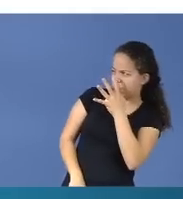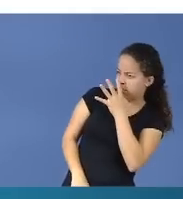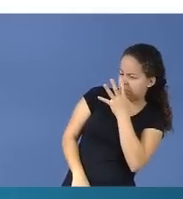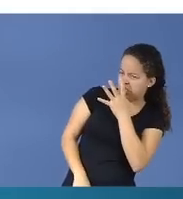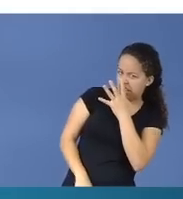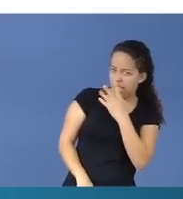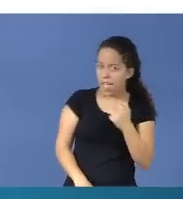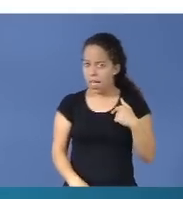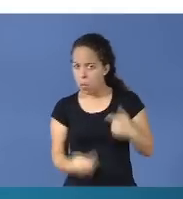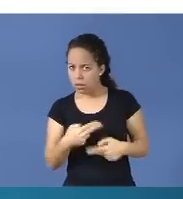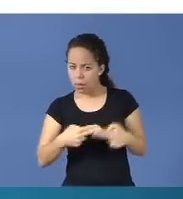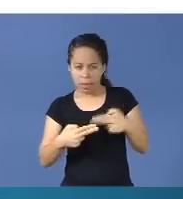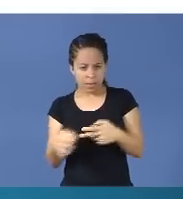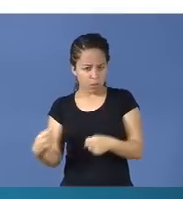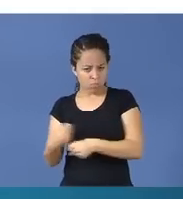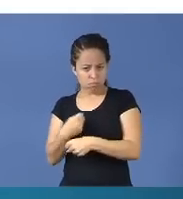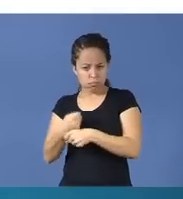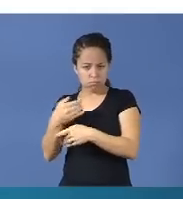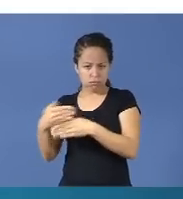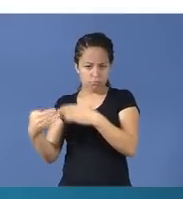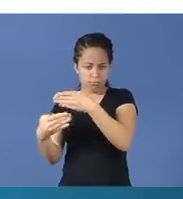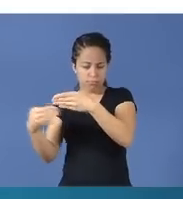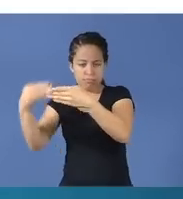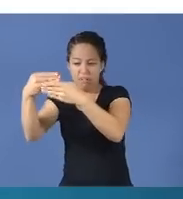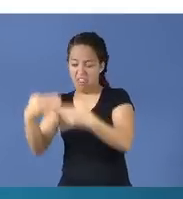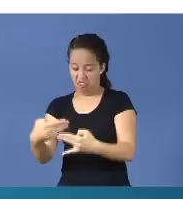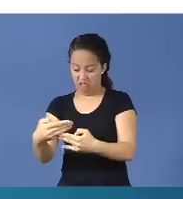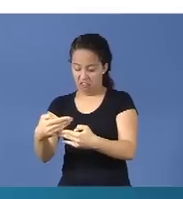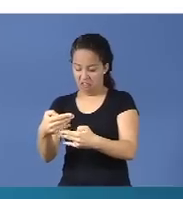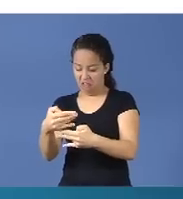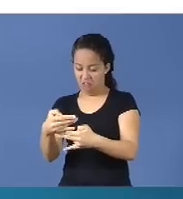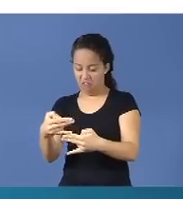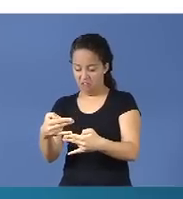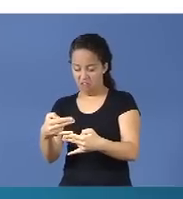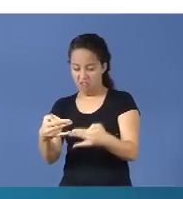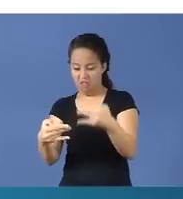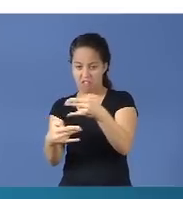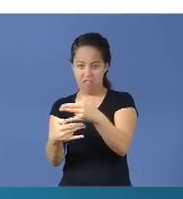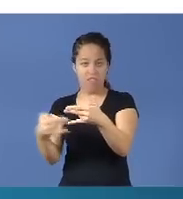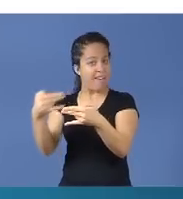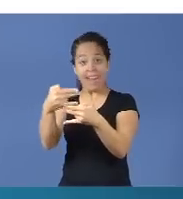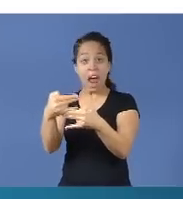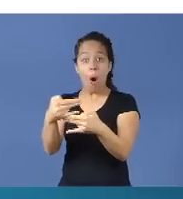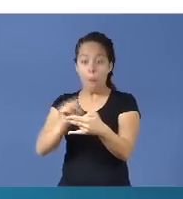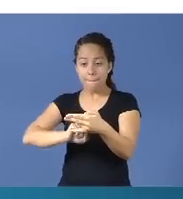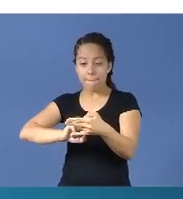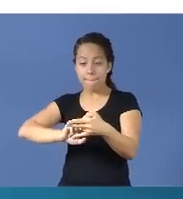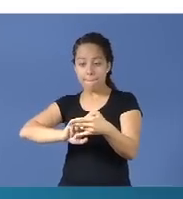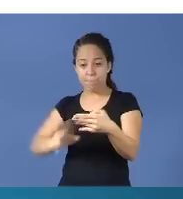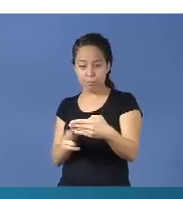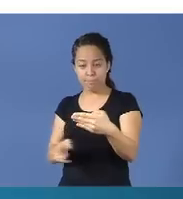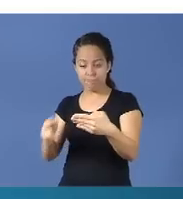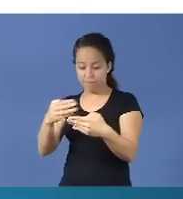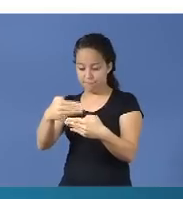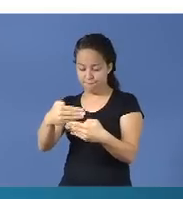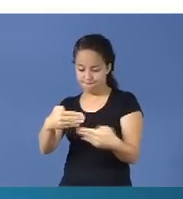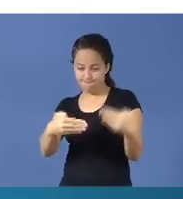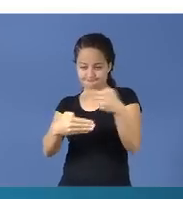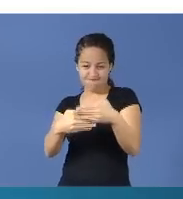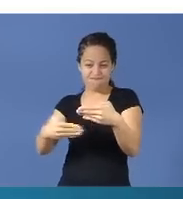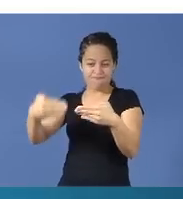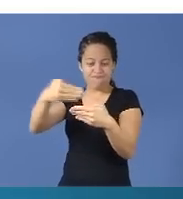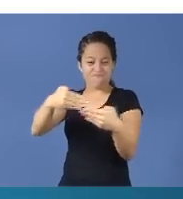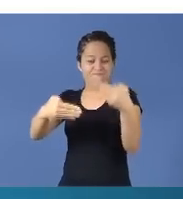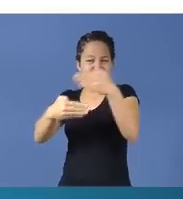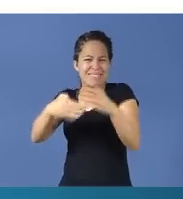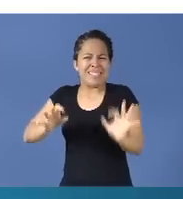muro, que e o muro que já nele edificado. Já não havia brecha alguma. Não tinha mais brecha. Ainda que até este tempo não tinha posto as portas